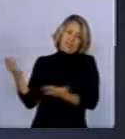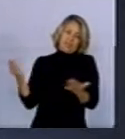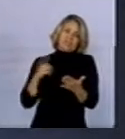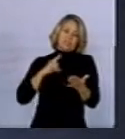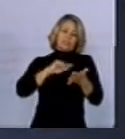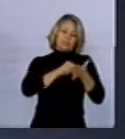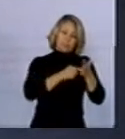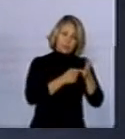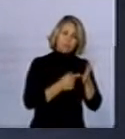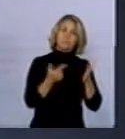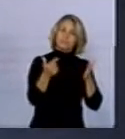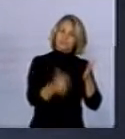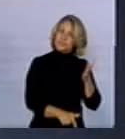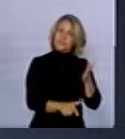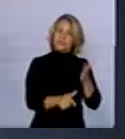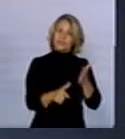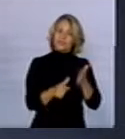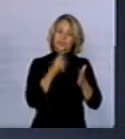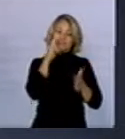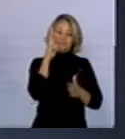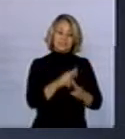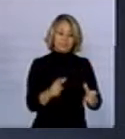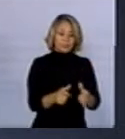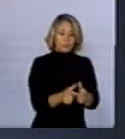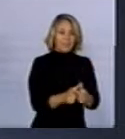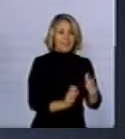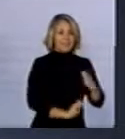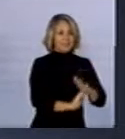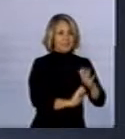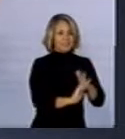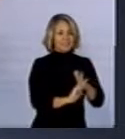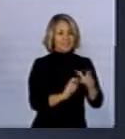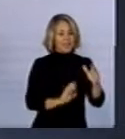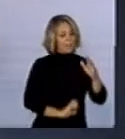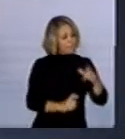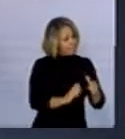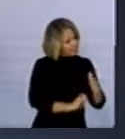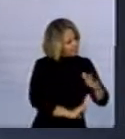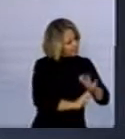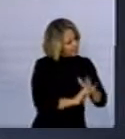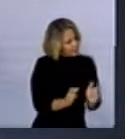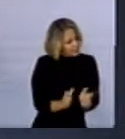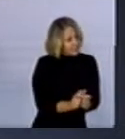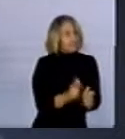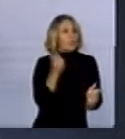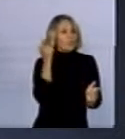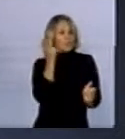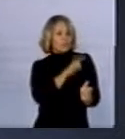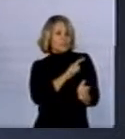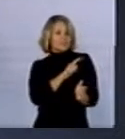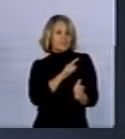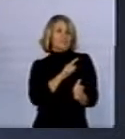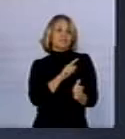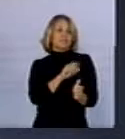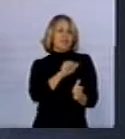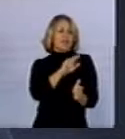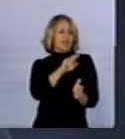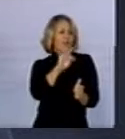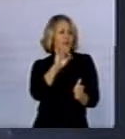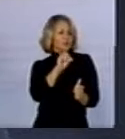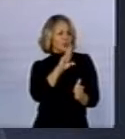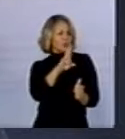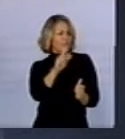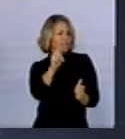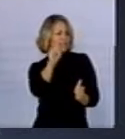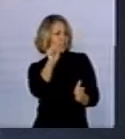pontos, de novo, na perspectiva dos pequenos. As pequenas empresas adquiriram outorgas para explorar o serviço de distribuição do conteúdo nos